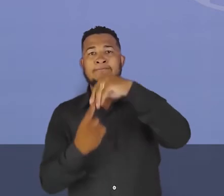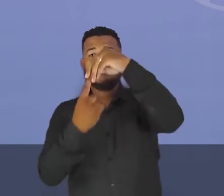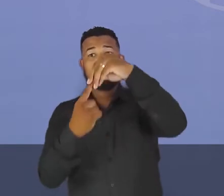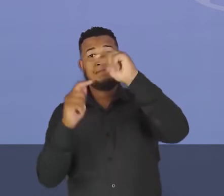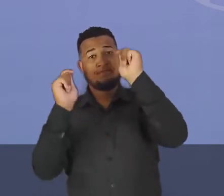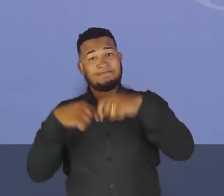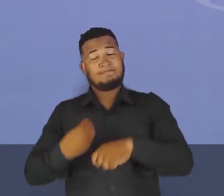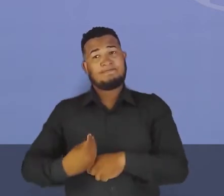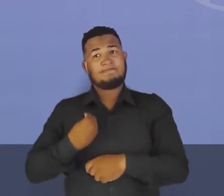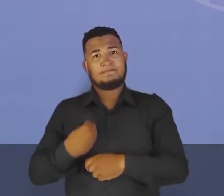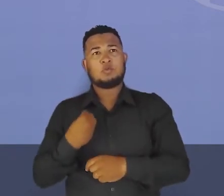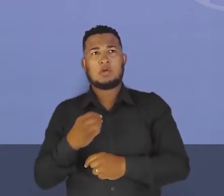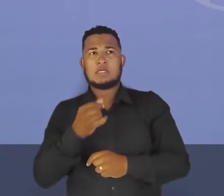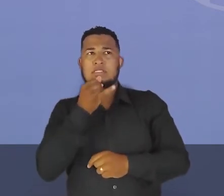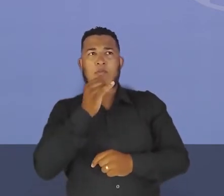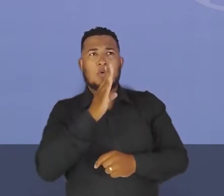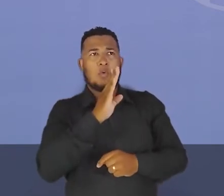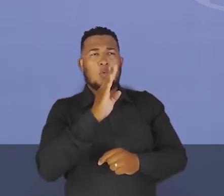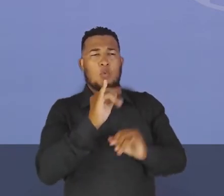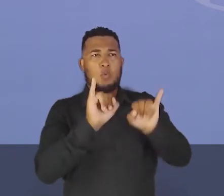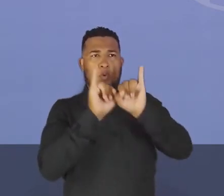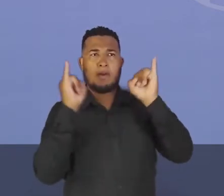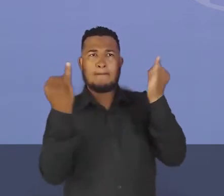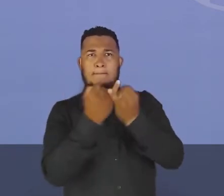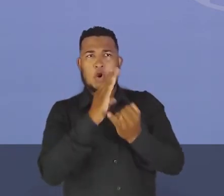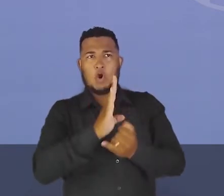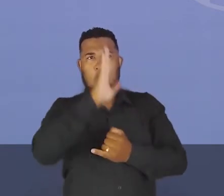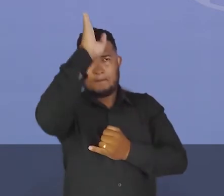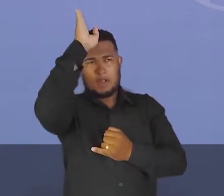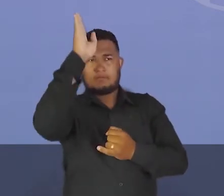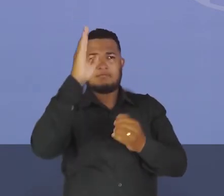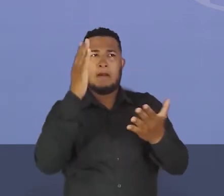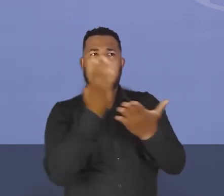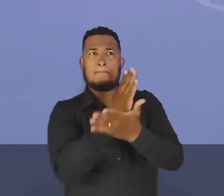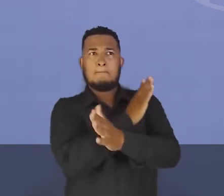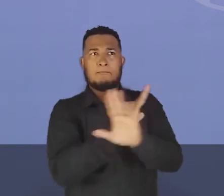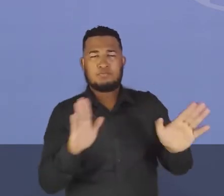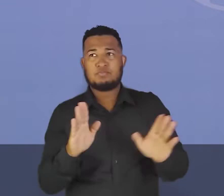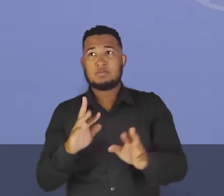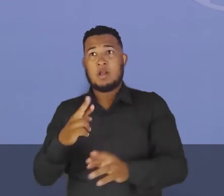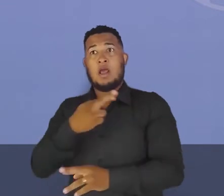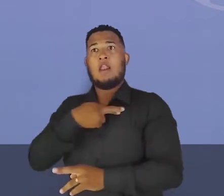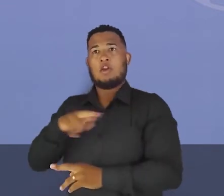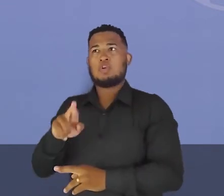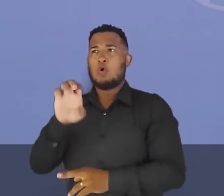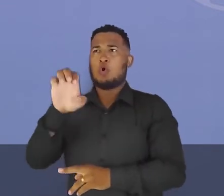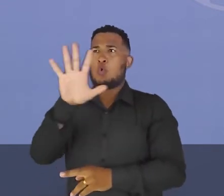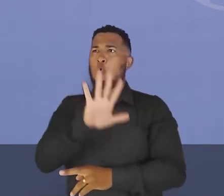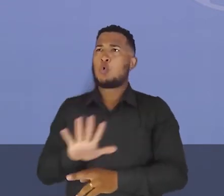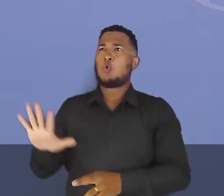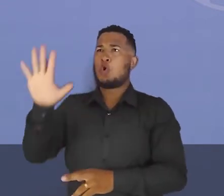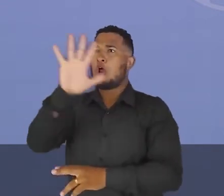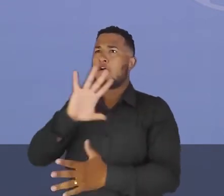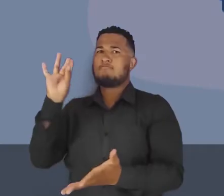sobrevive à queda do Império Romano e que se impõe como religião oficial de praticamente toda a Europa. Então vejam lá no slide